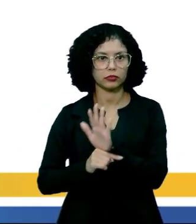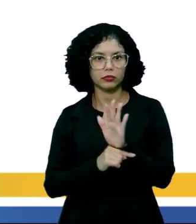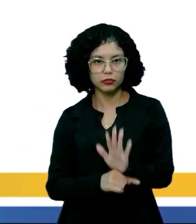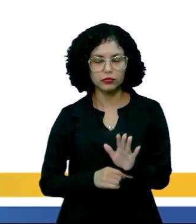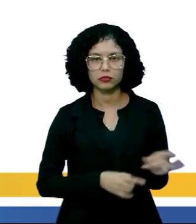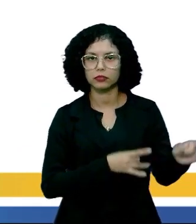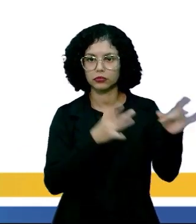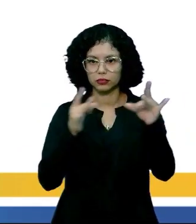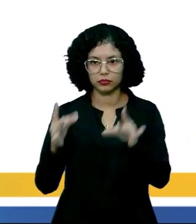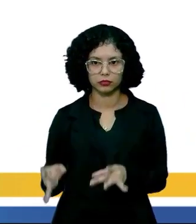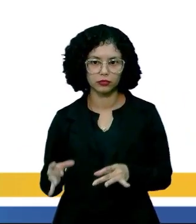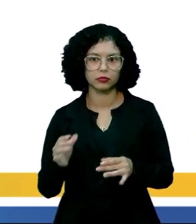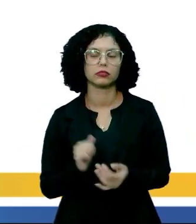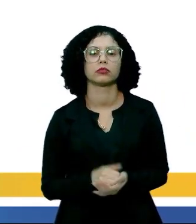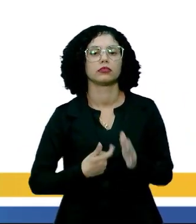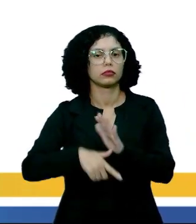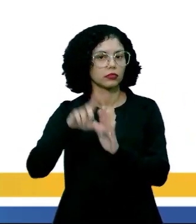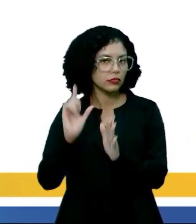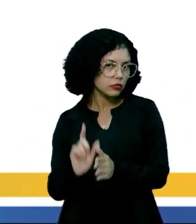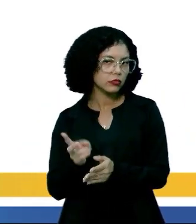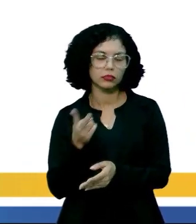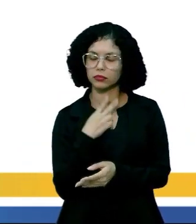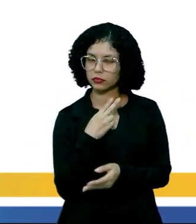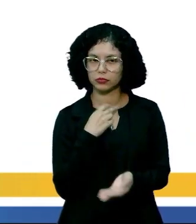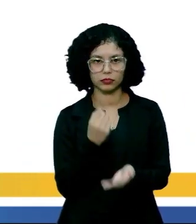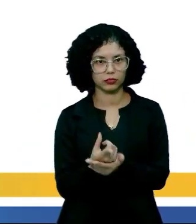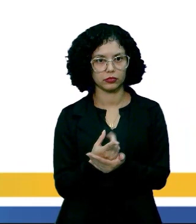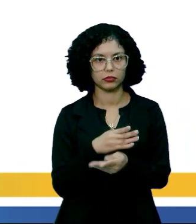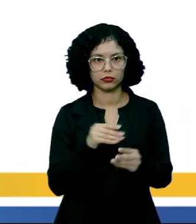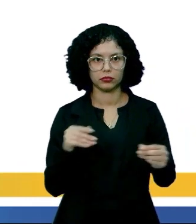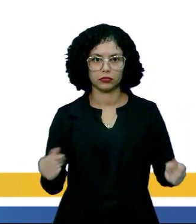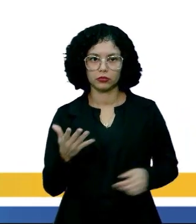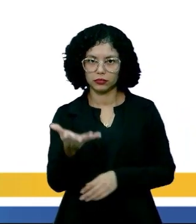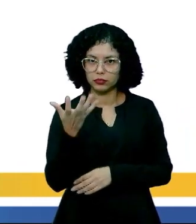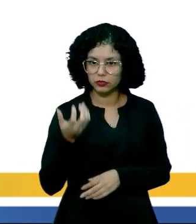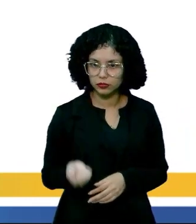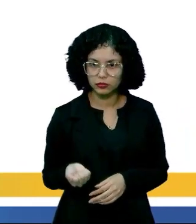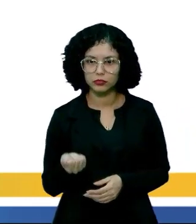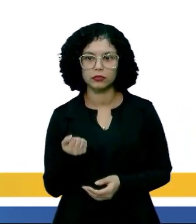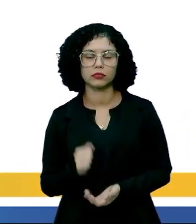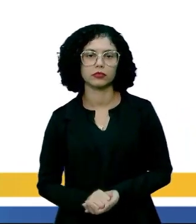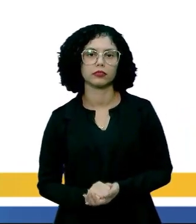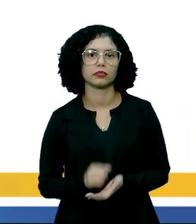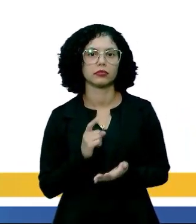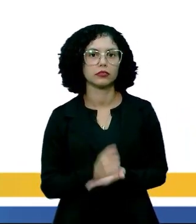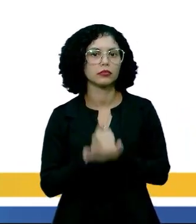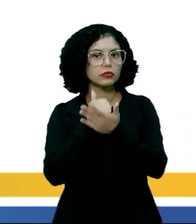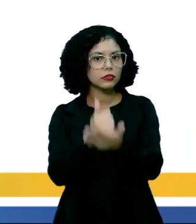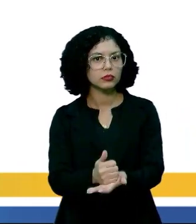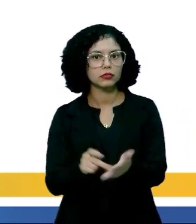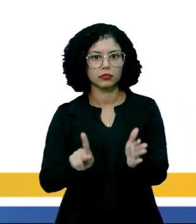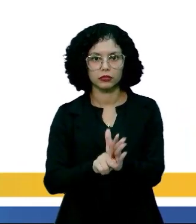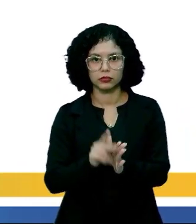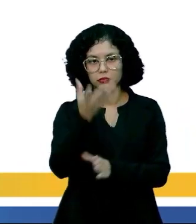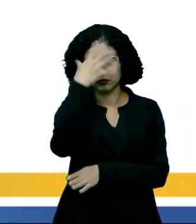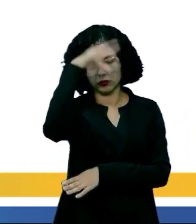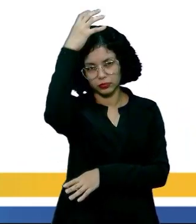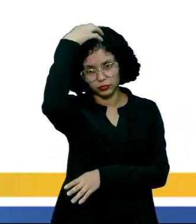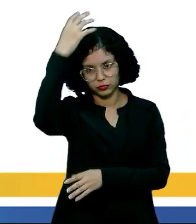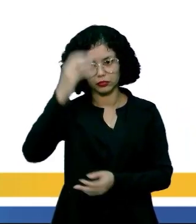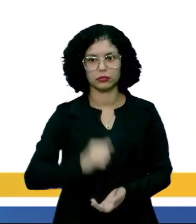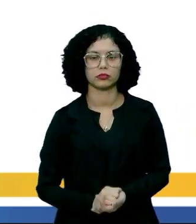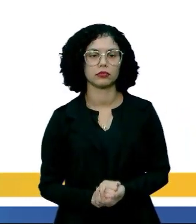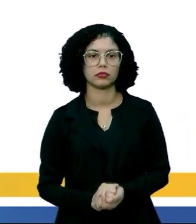como comercial. Então, antes você não podia comprar terras, você recebia, né, doação do rei, da